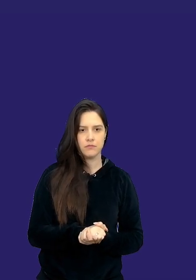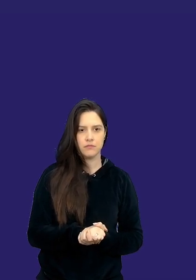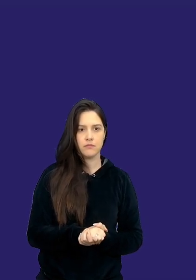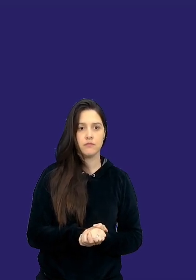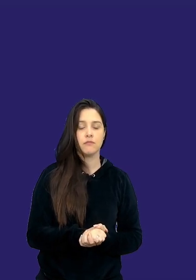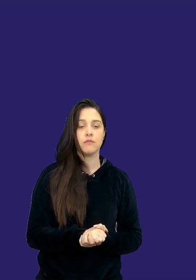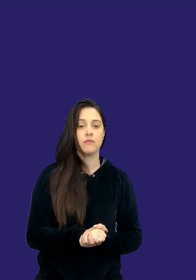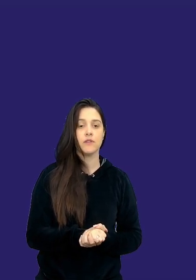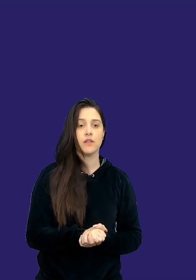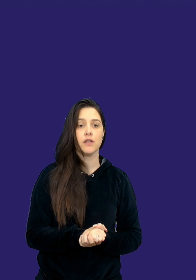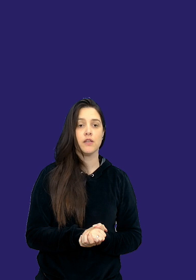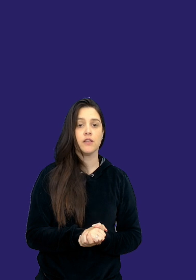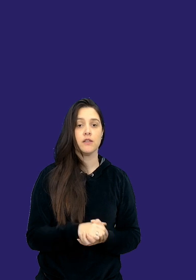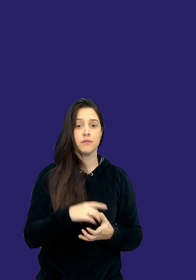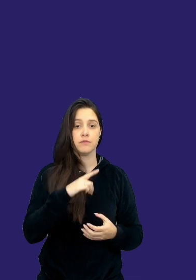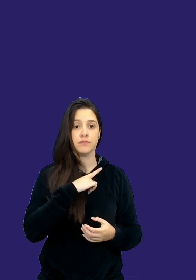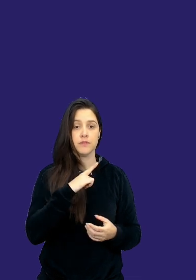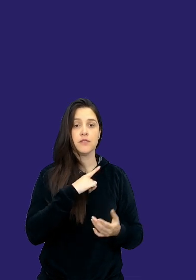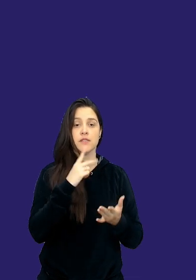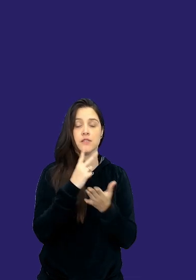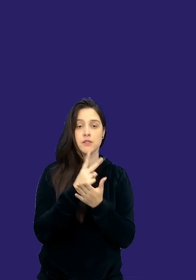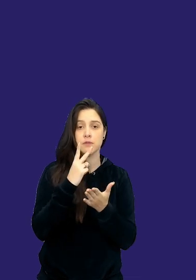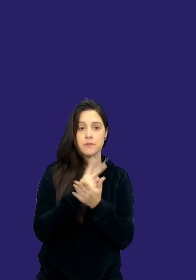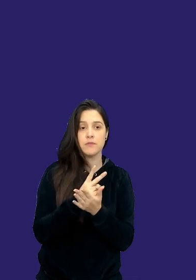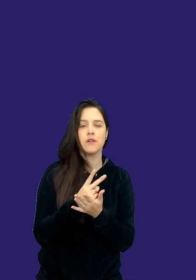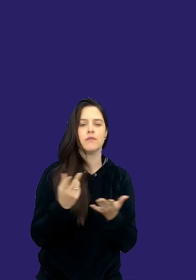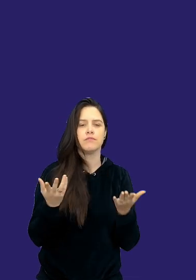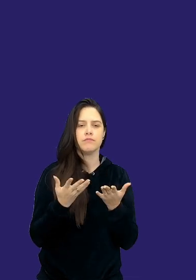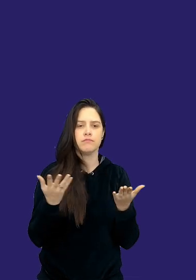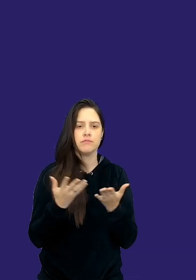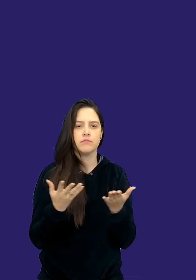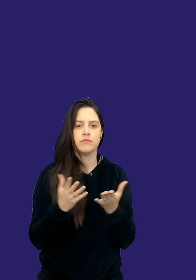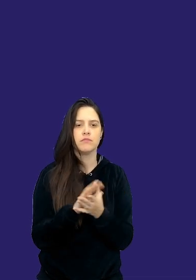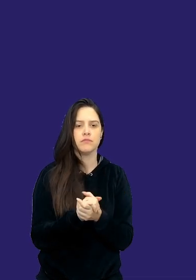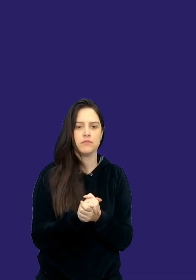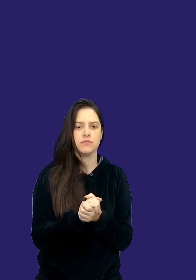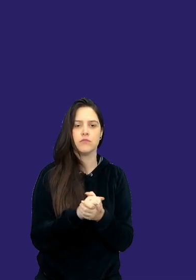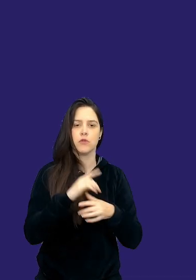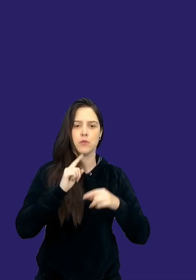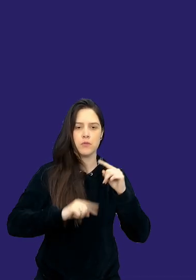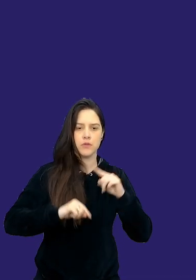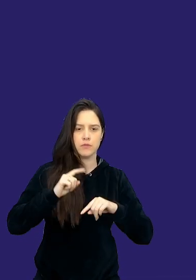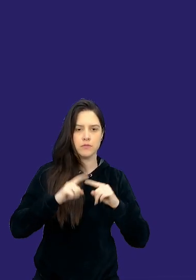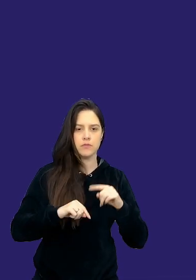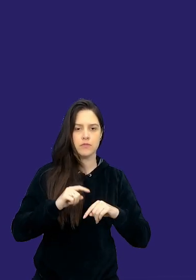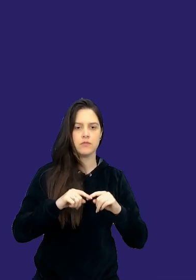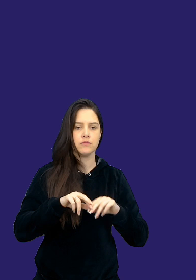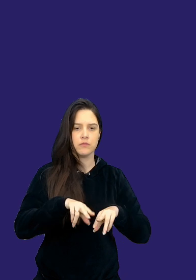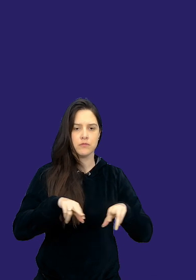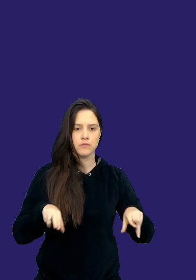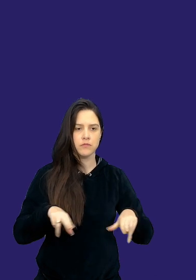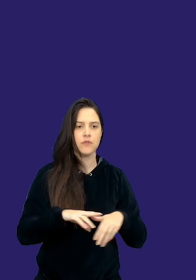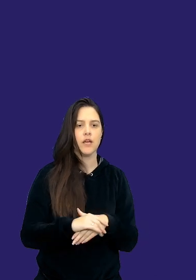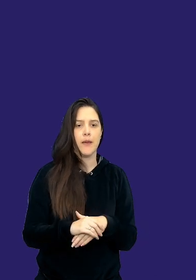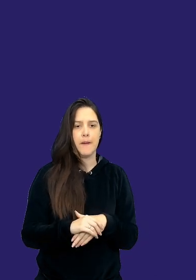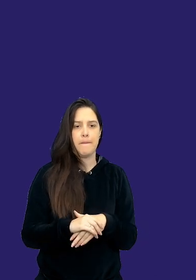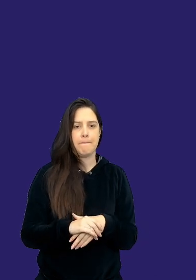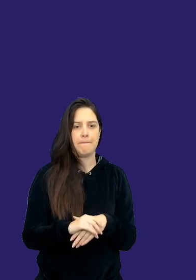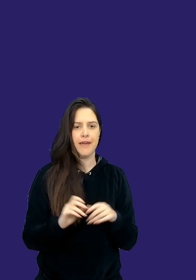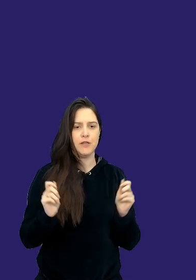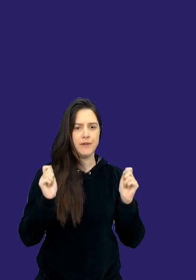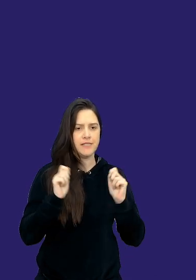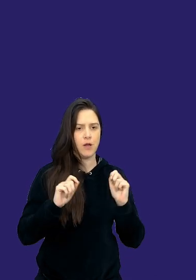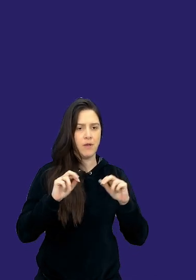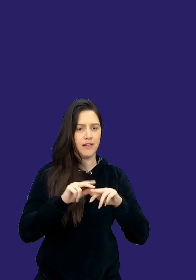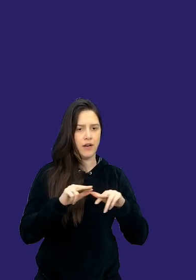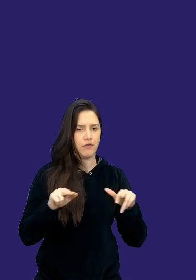Então, a gente sempre disponibiliza, né, o material de vocês, o material do Aprender Sempre, bem como